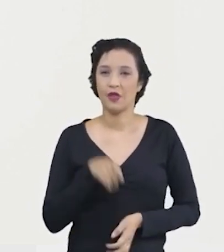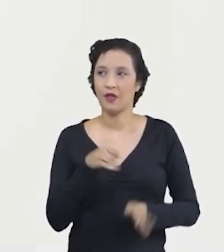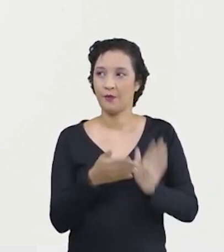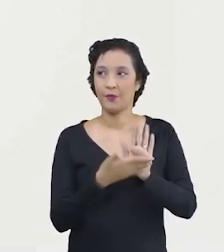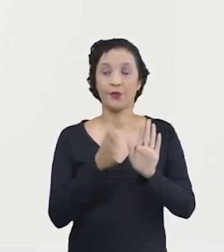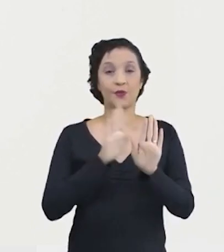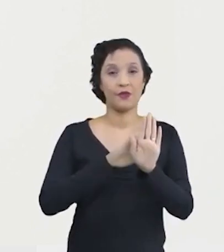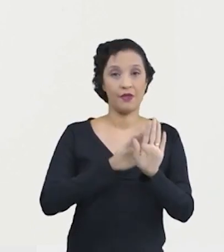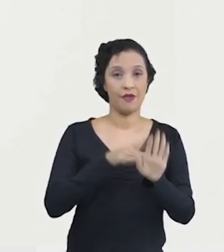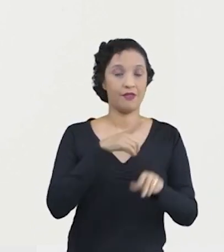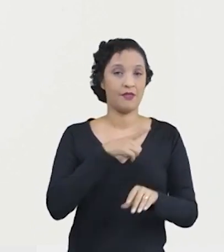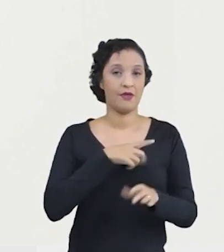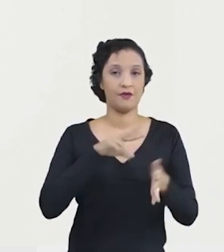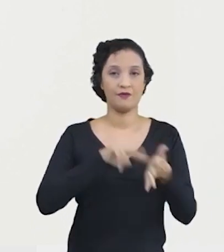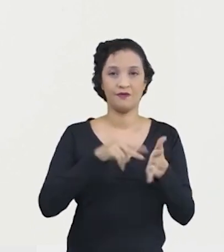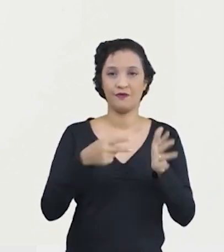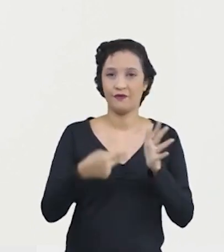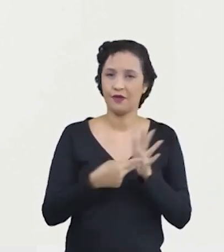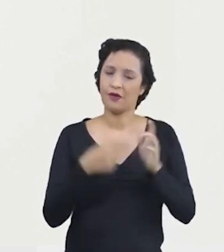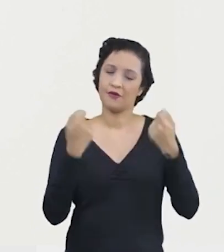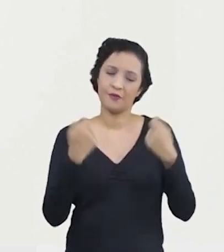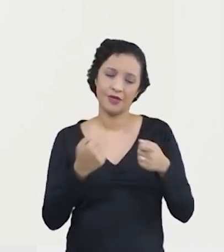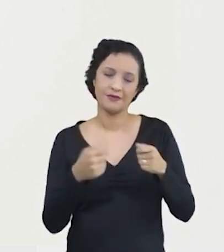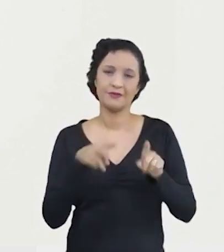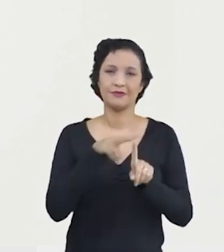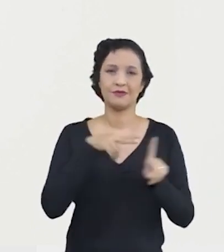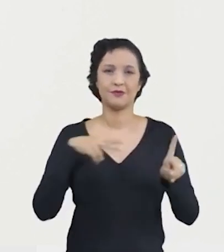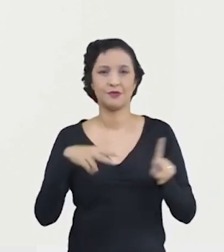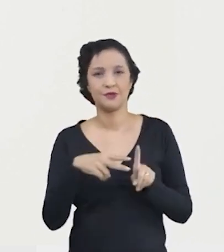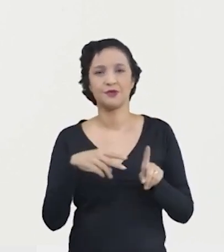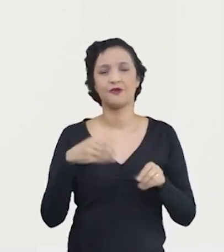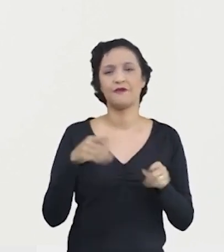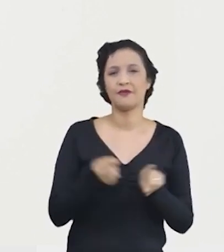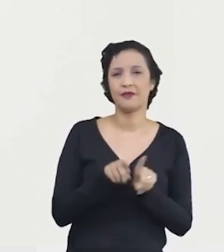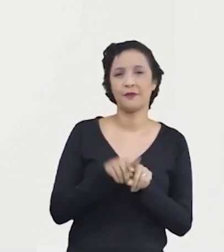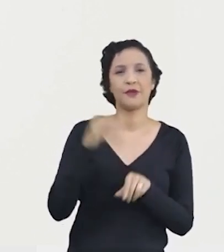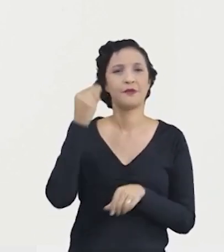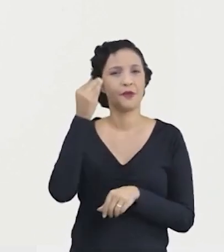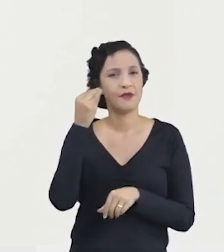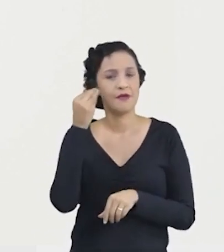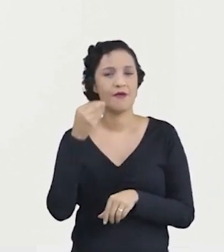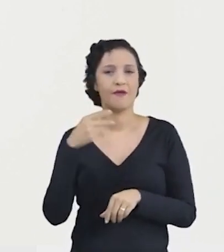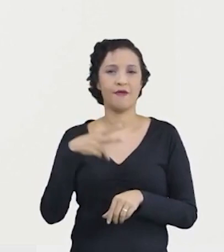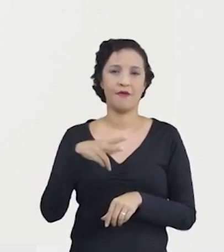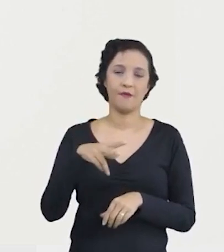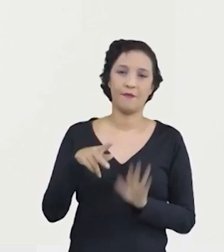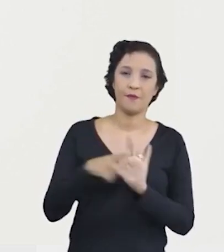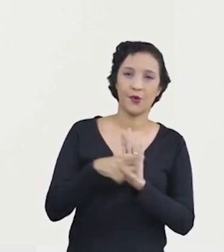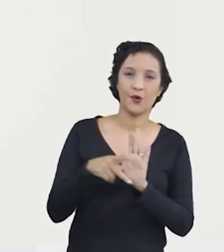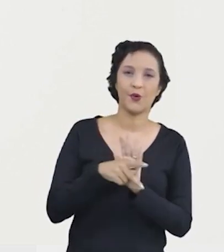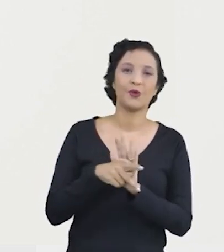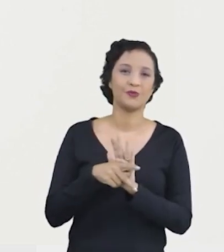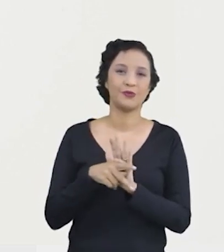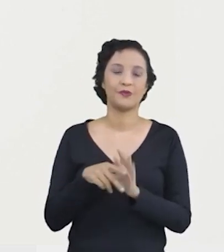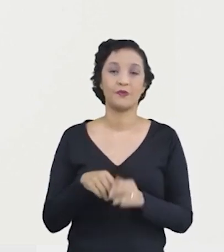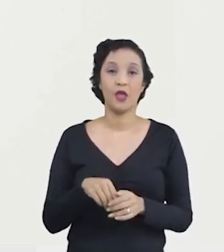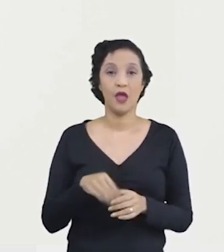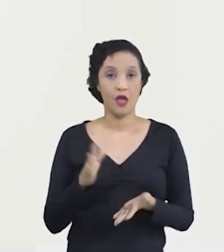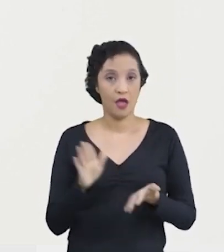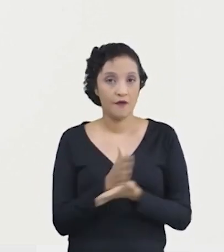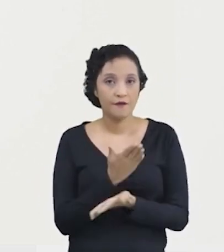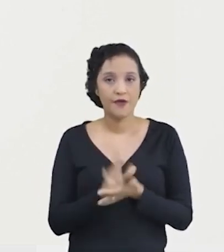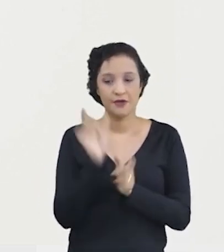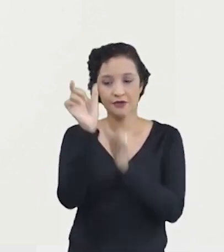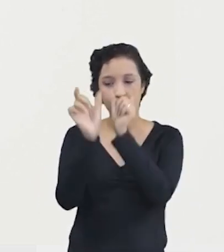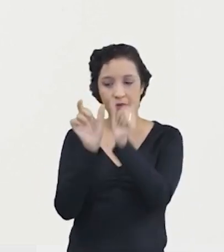subjetivo, que precisam ser interpretadas. Muitas das palavras utilizadas têm expressividade de